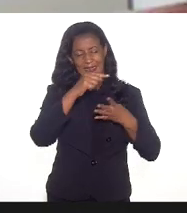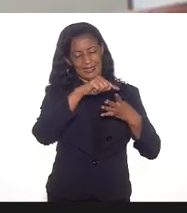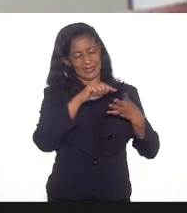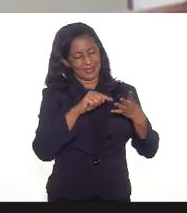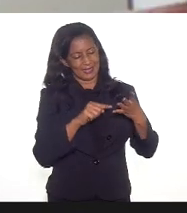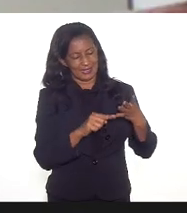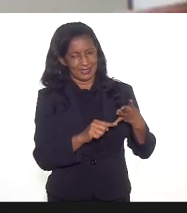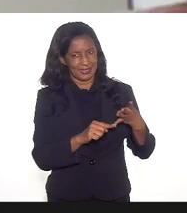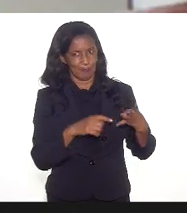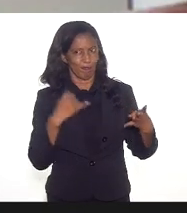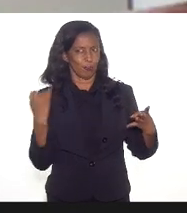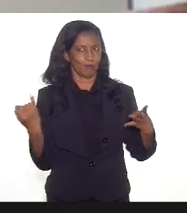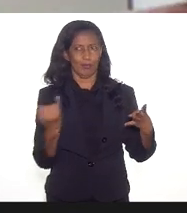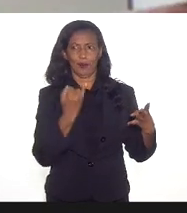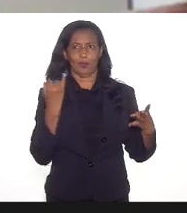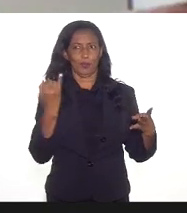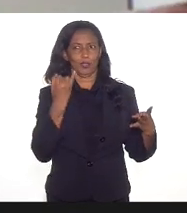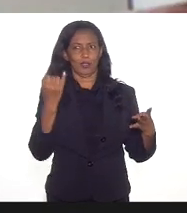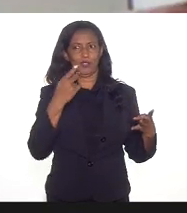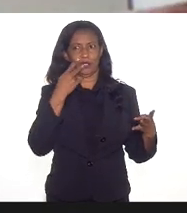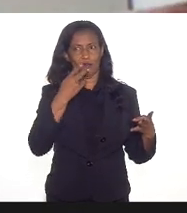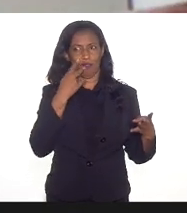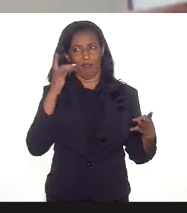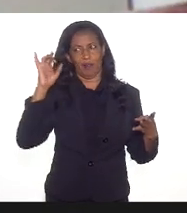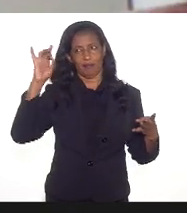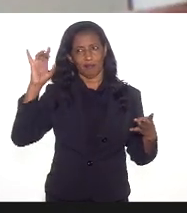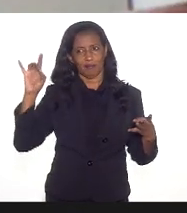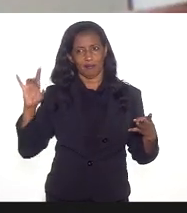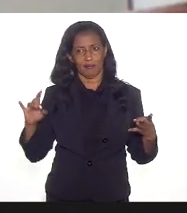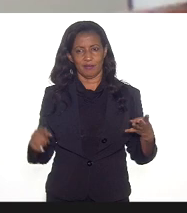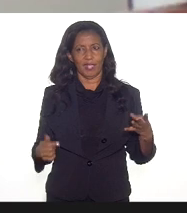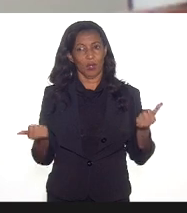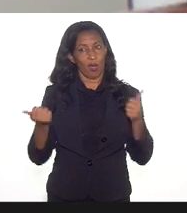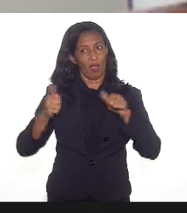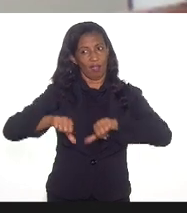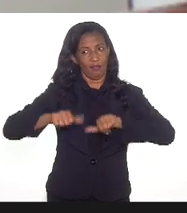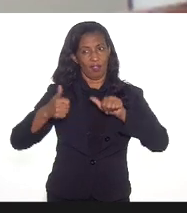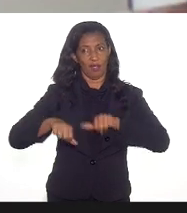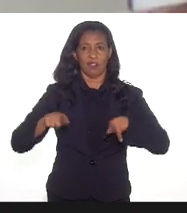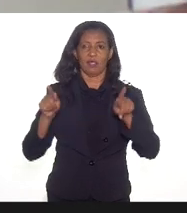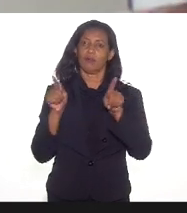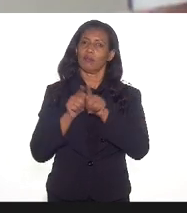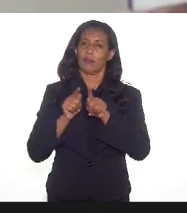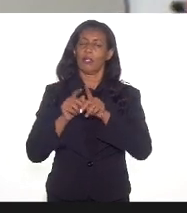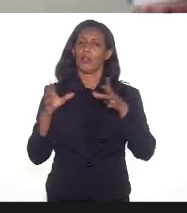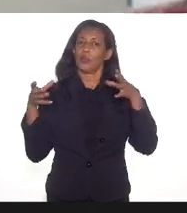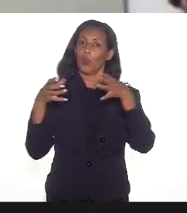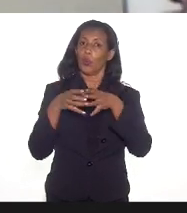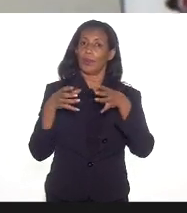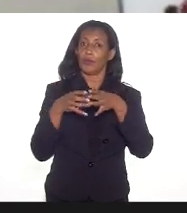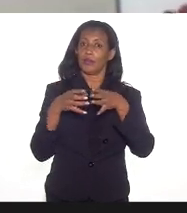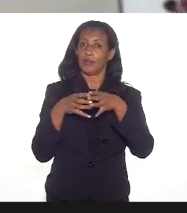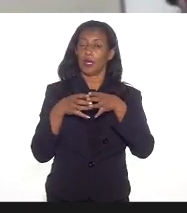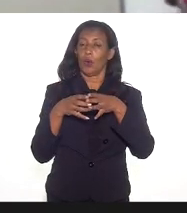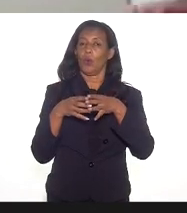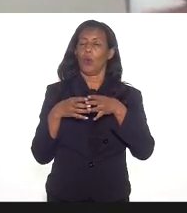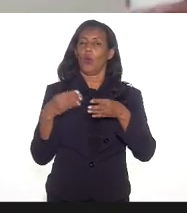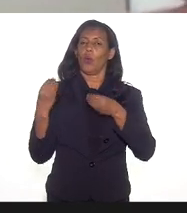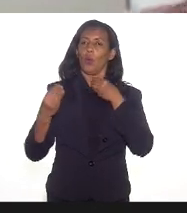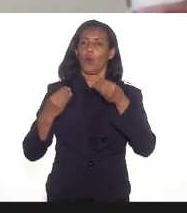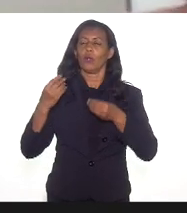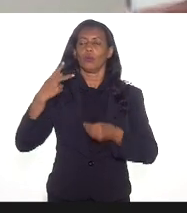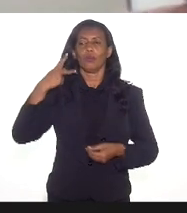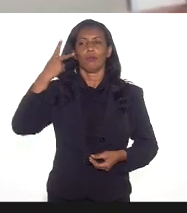gente reiterar, porque é a nossa avaliação também, aqui enquanto comissão, enquanto Poder Legislativo, é